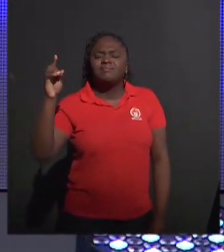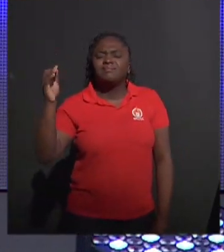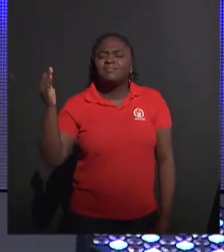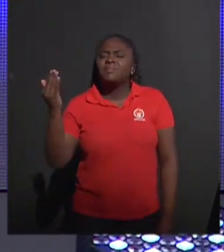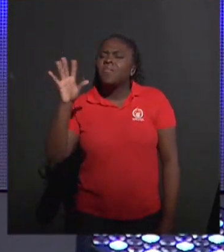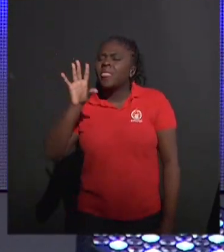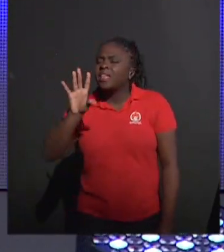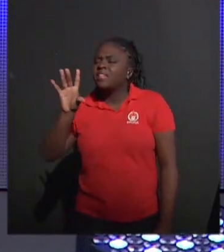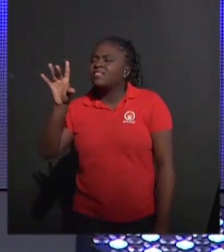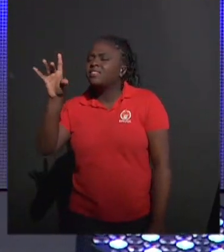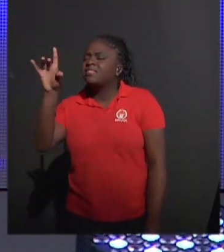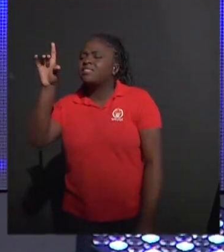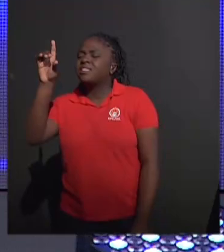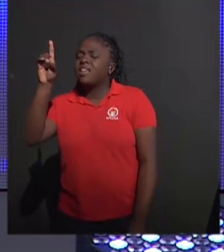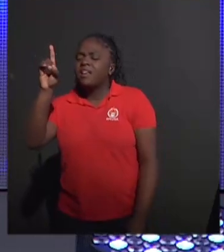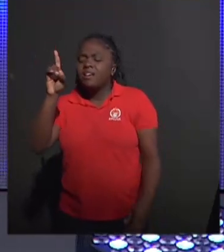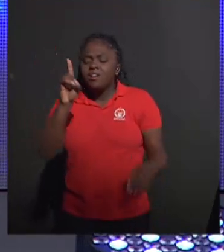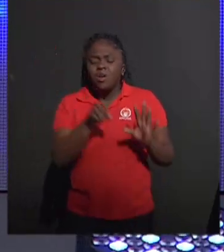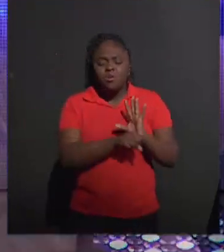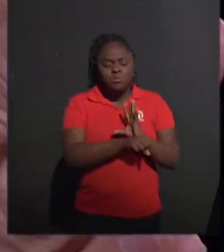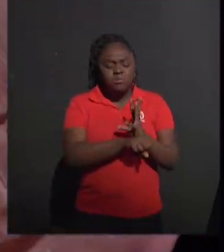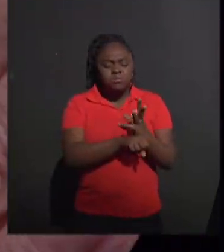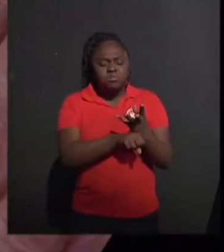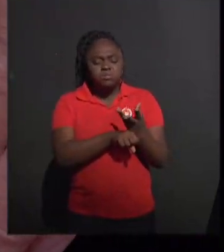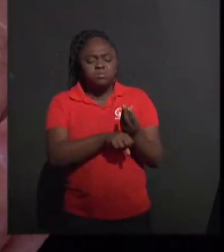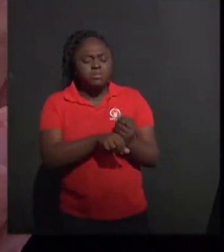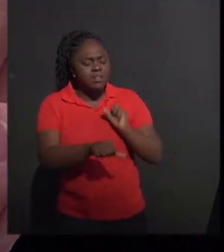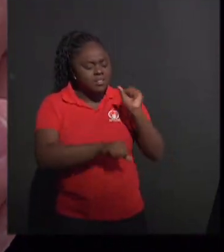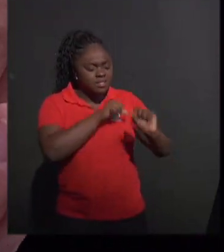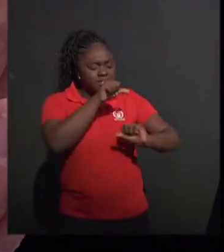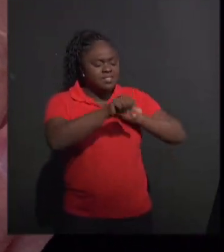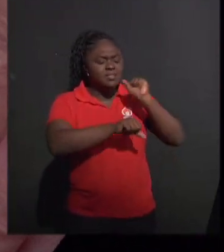Oh Deus, aviva a tua igreja, Pai.